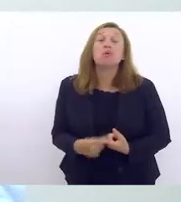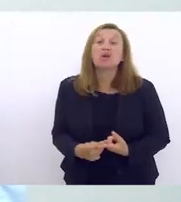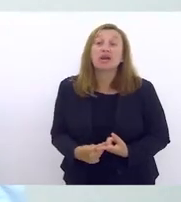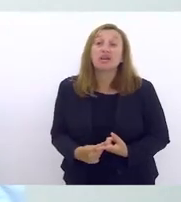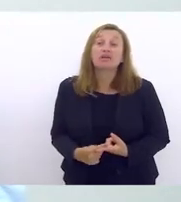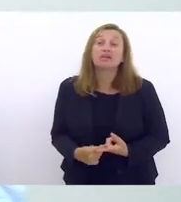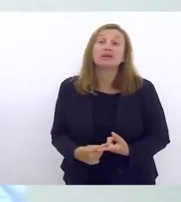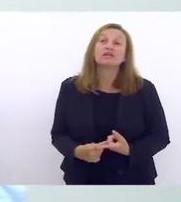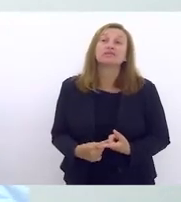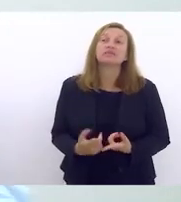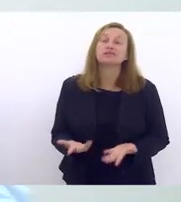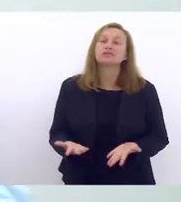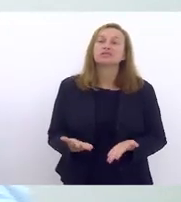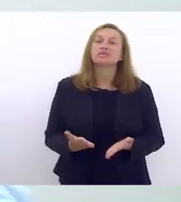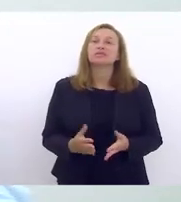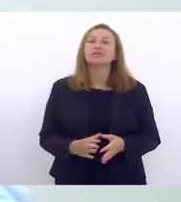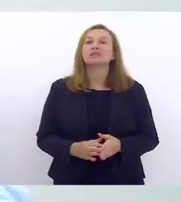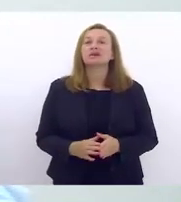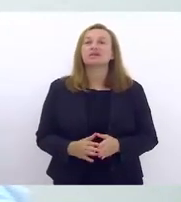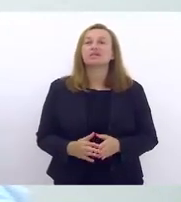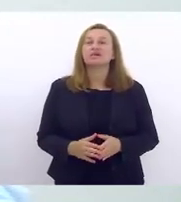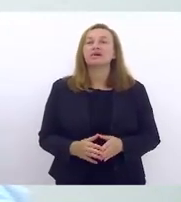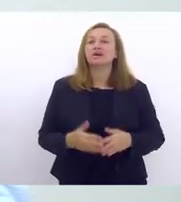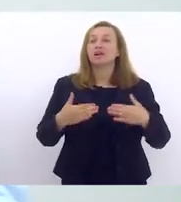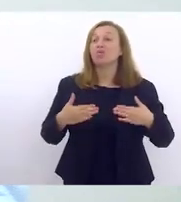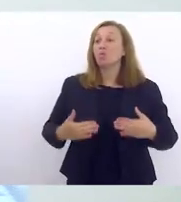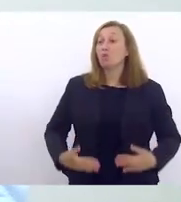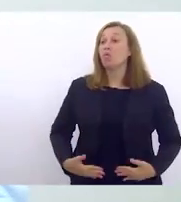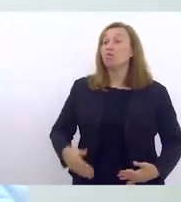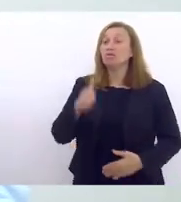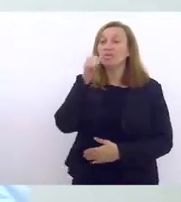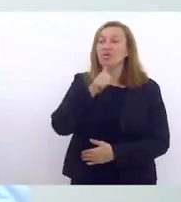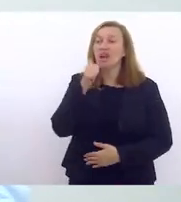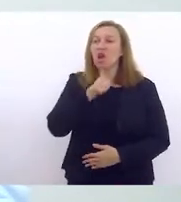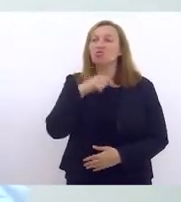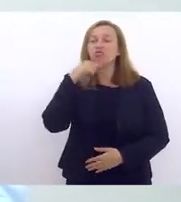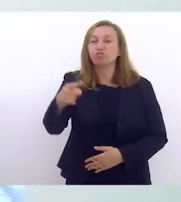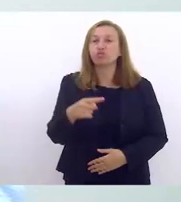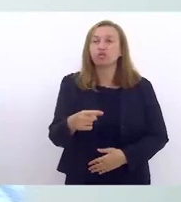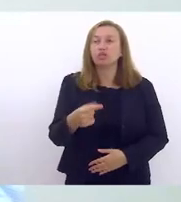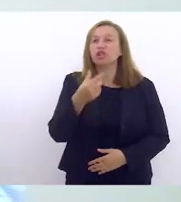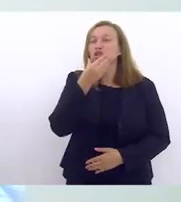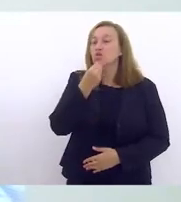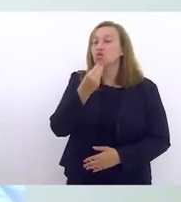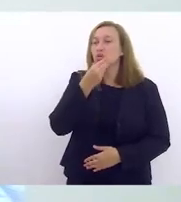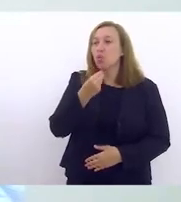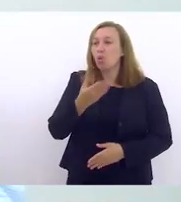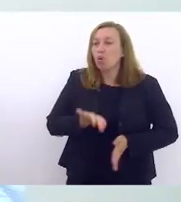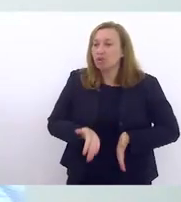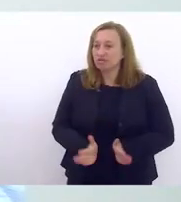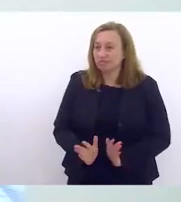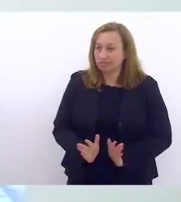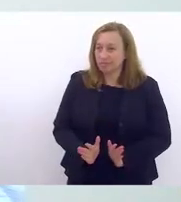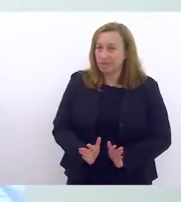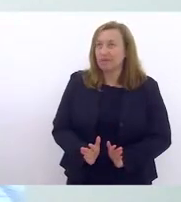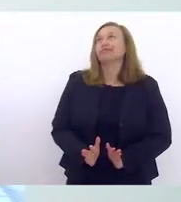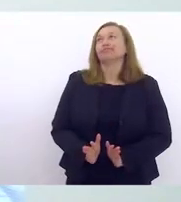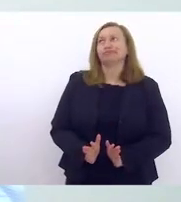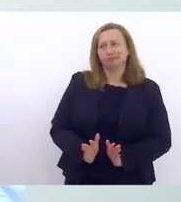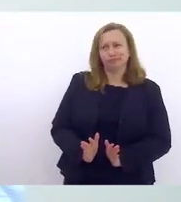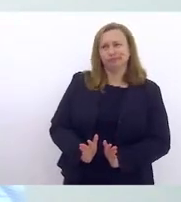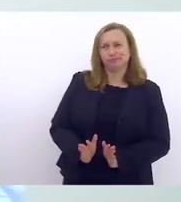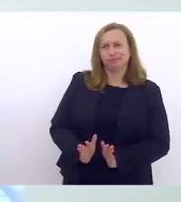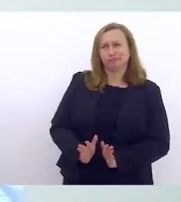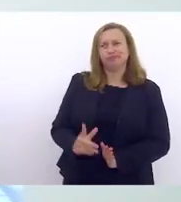era um procedimento feito nos corpos das mulheres, que eu duvido que, se o homem parisse, ia ter,